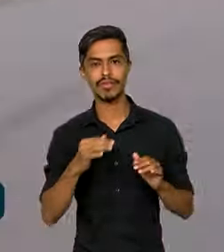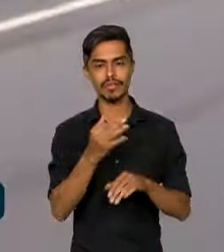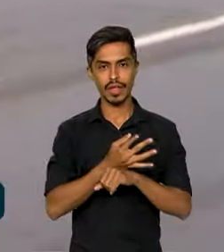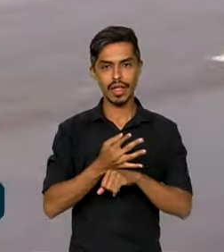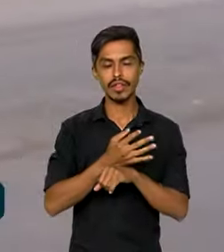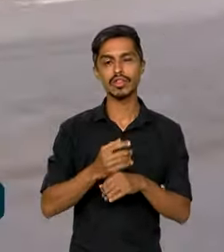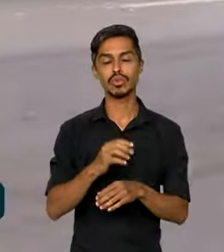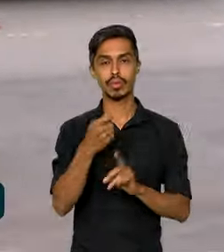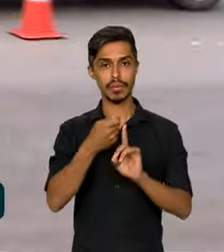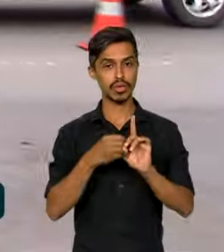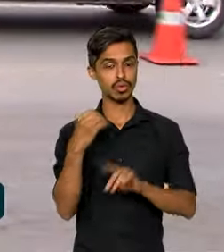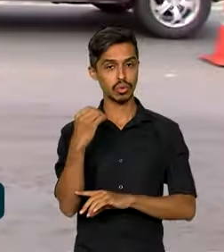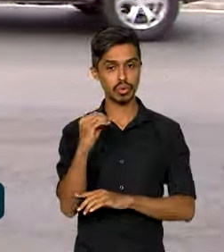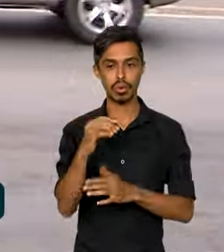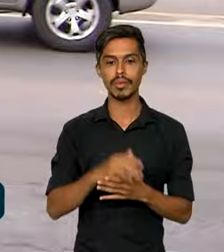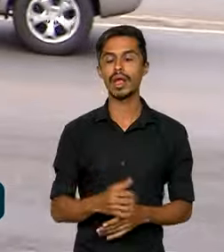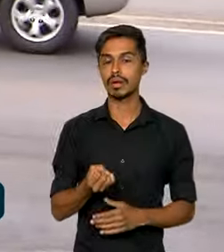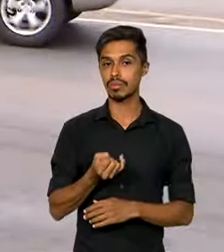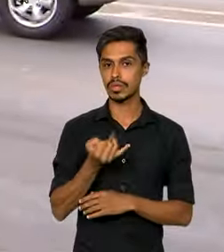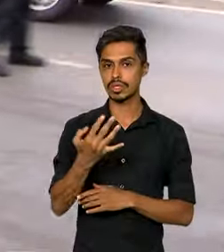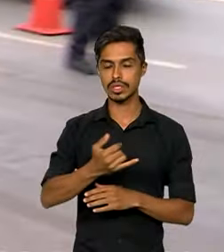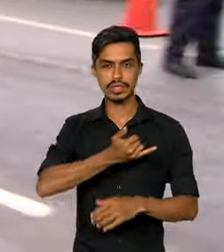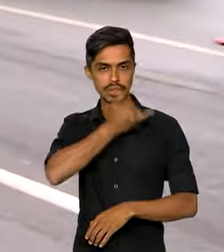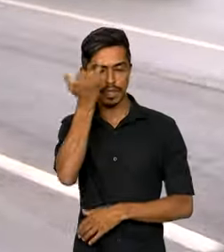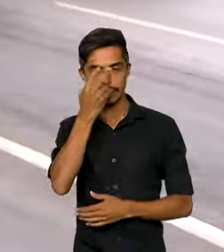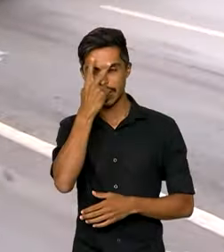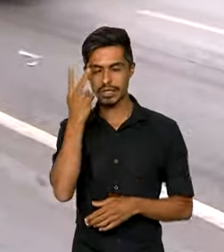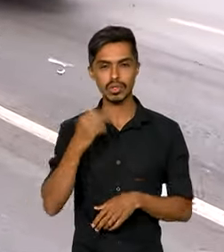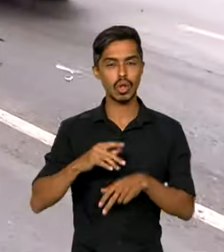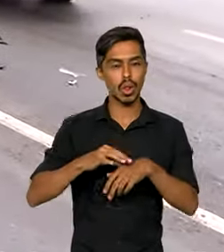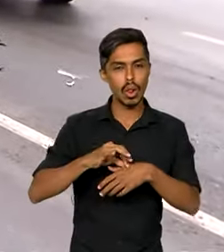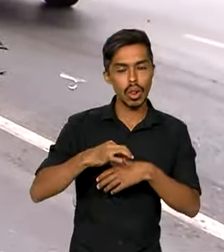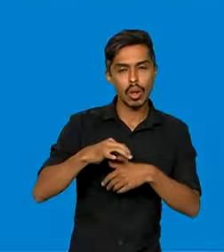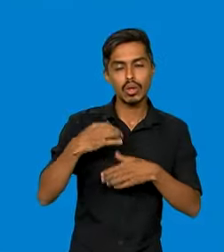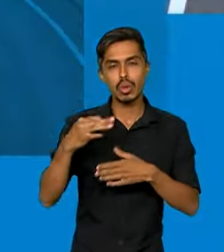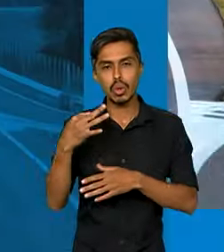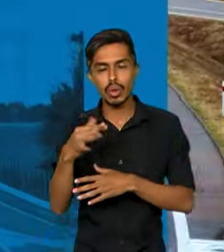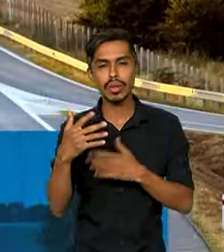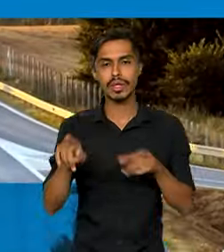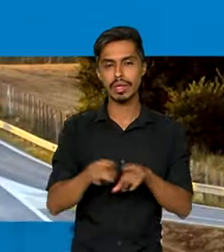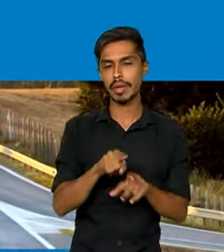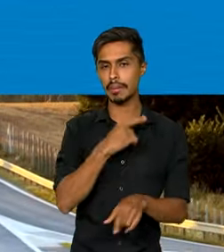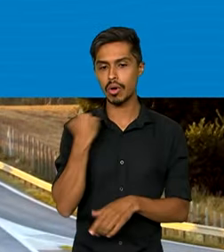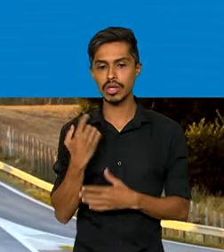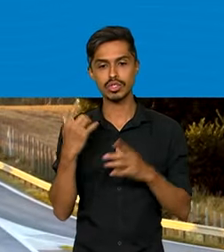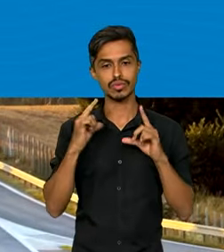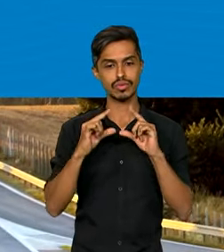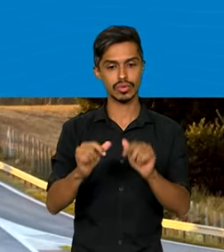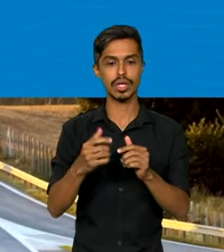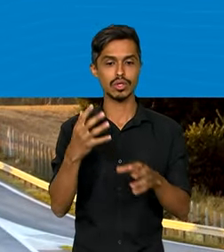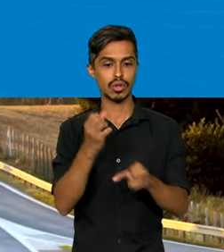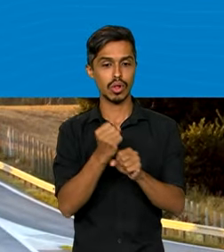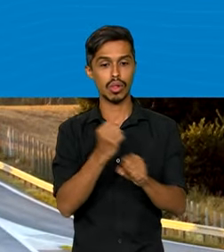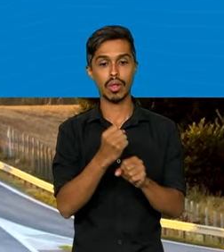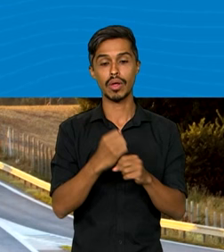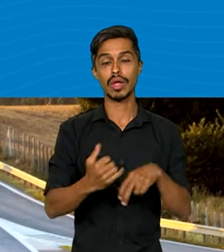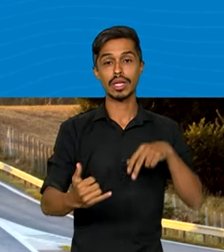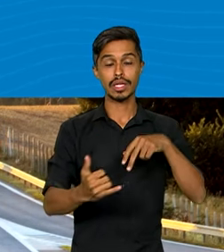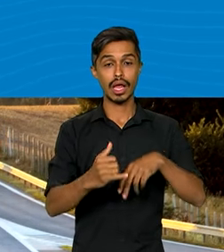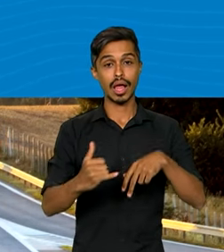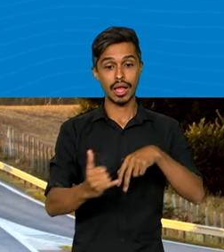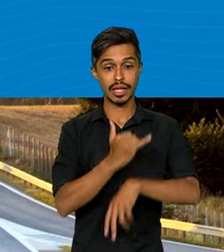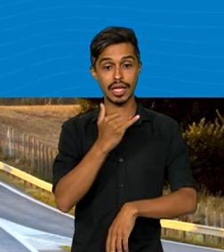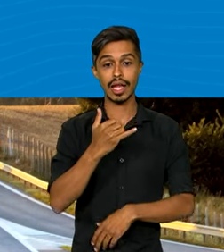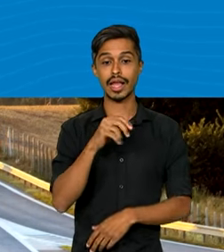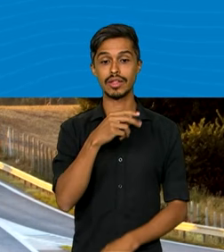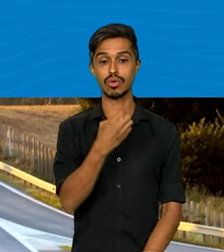em outubro, os números de acidentes, pessoas feridas e mortes diminuíram. Foram contabilizados 861